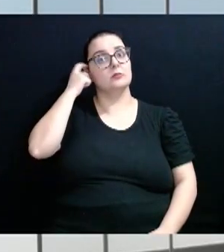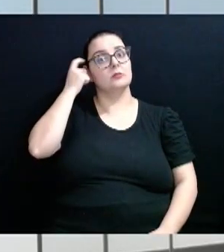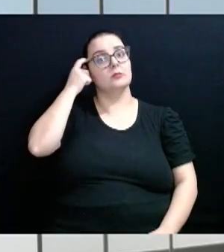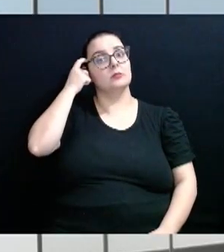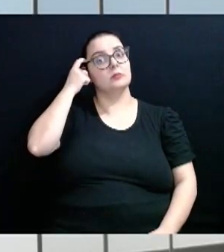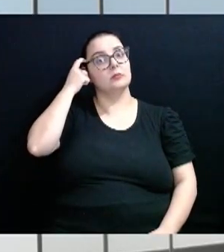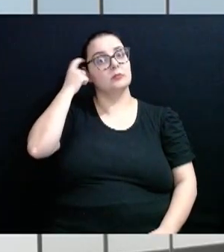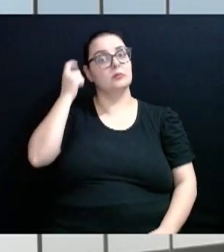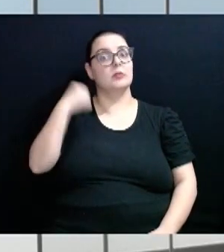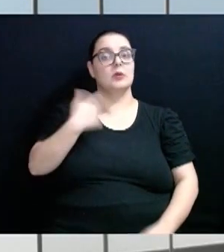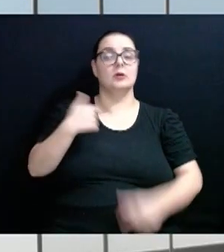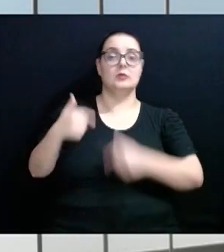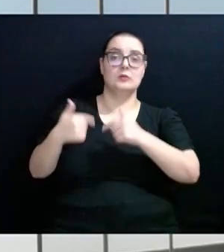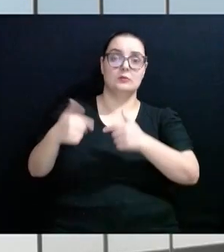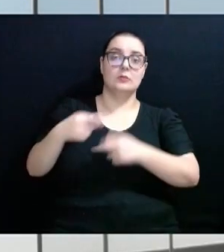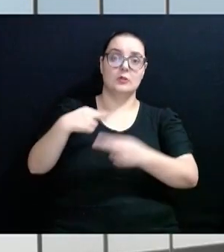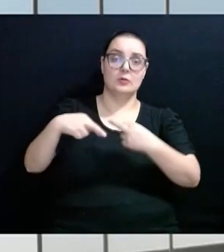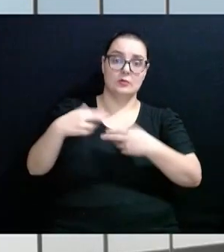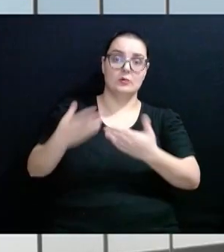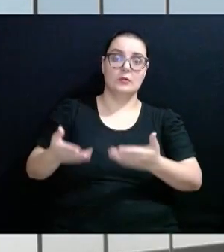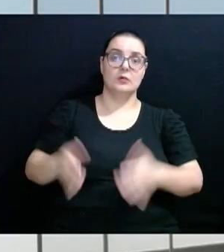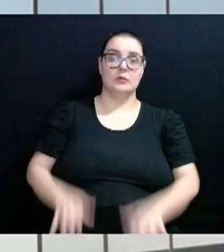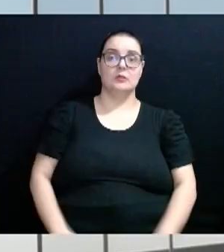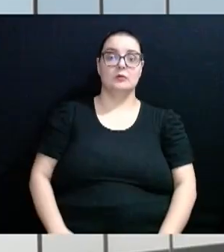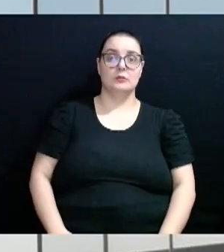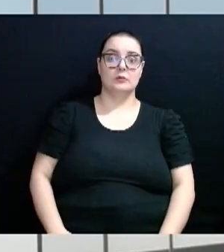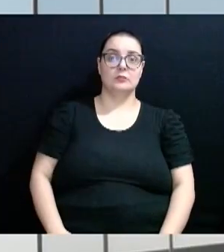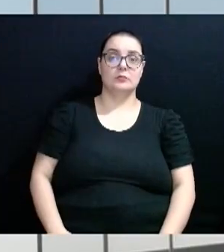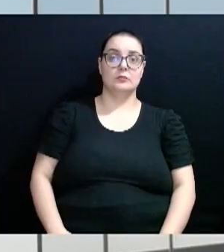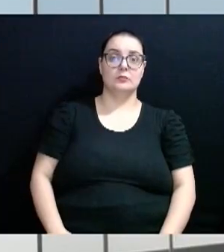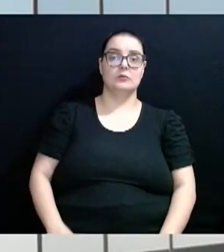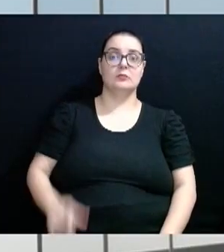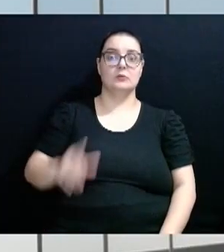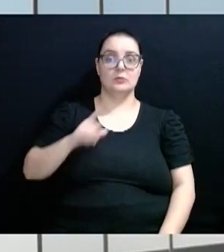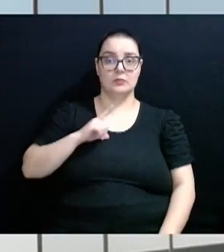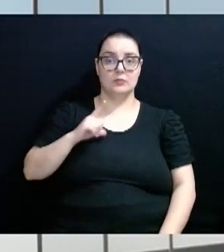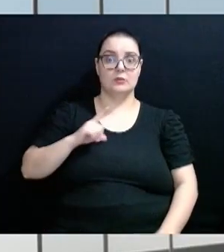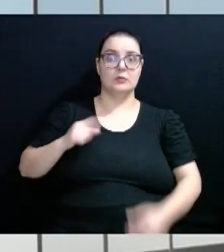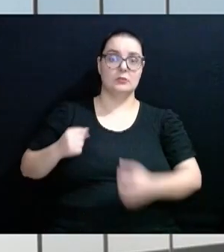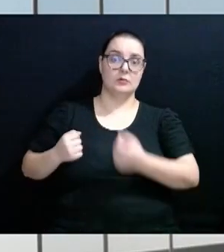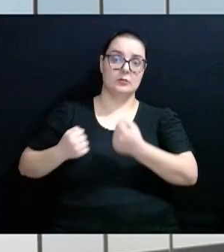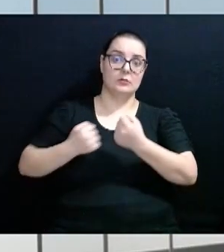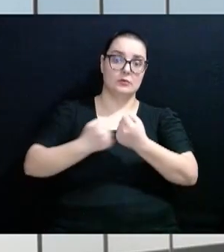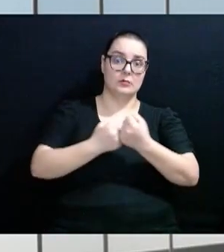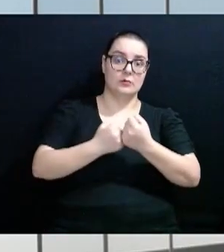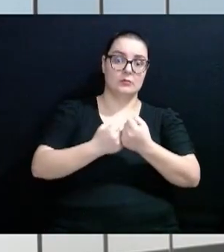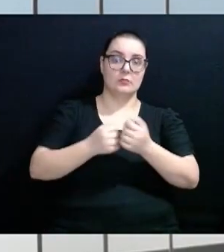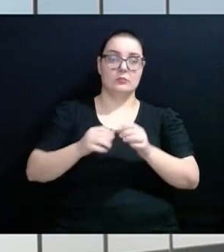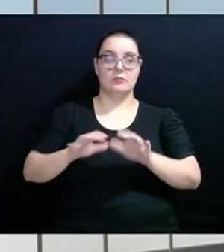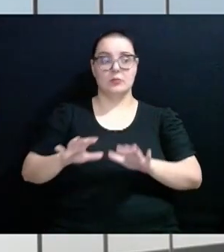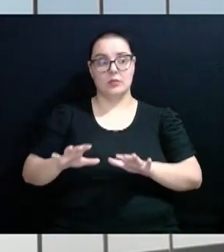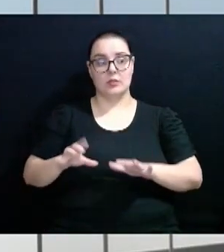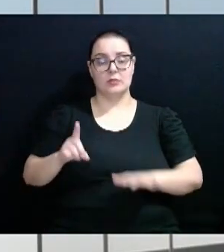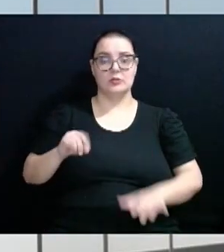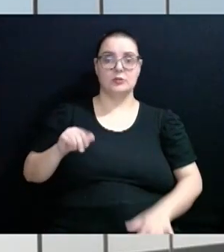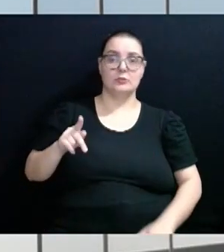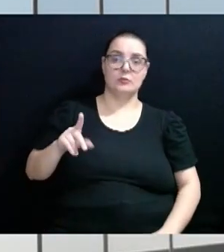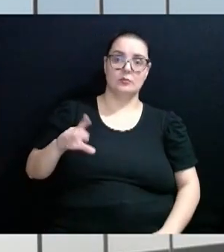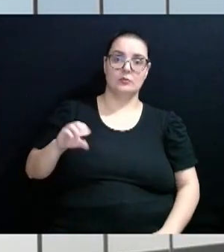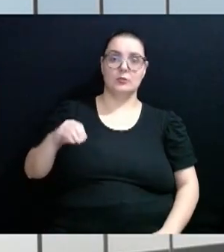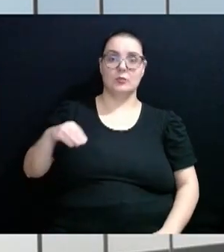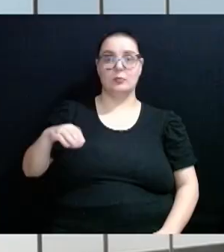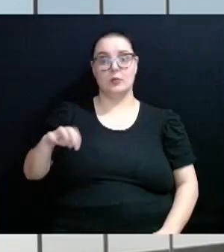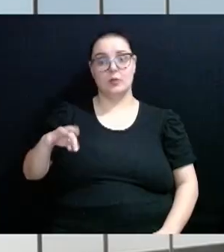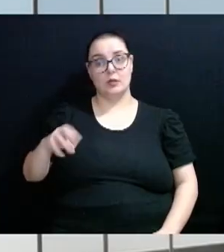né? Evidentemente que temos tido um apoio, mas é um apoio diplomático que ainda é um